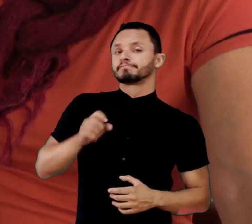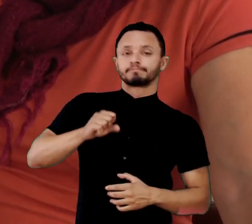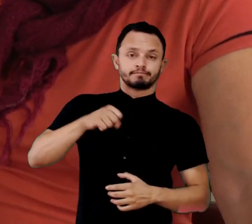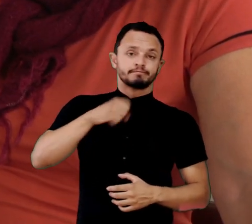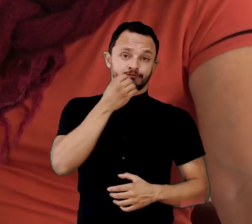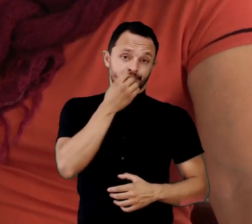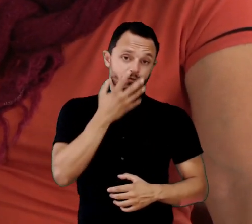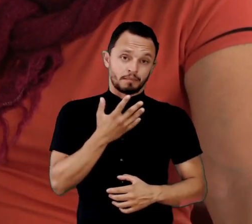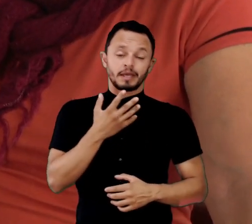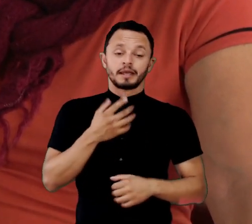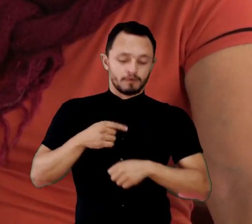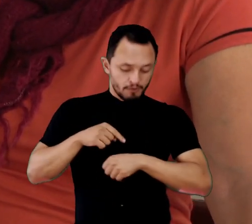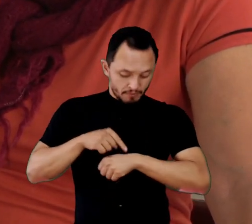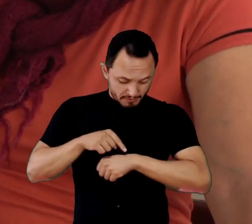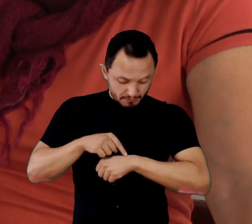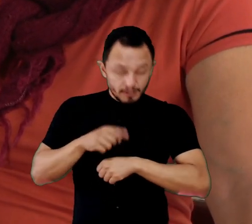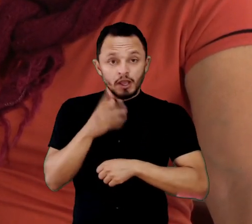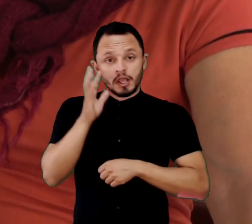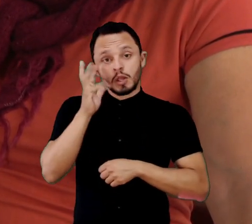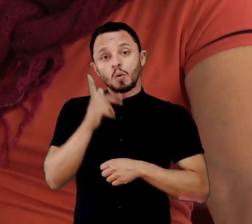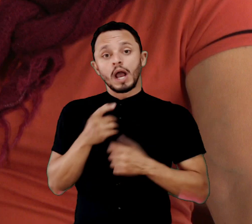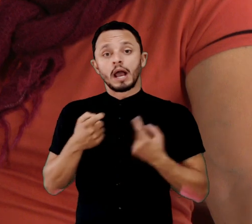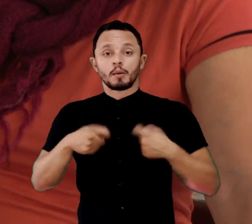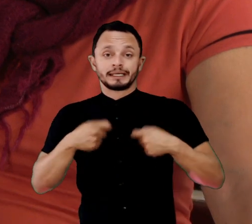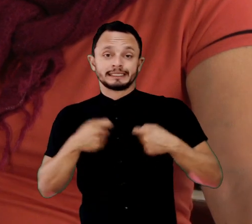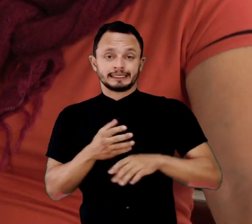tempo deu. E eu acho que a gente precisa ensaiar mais um